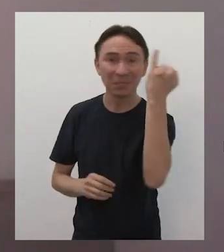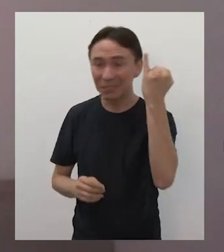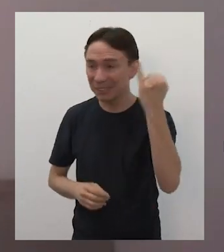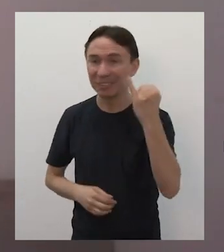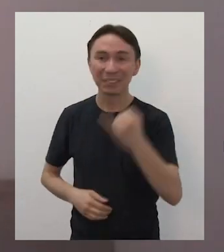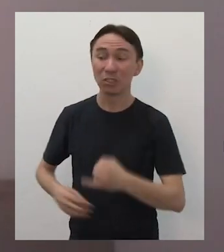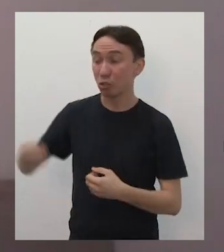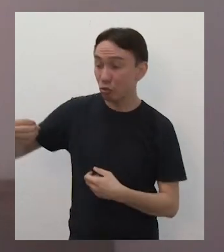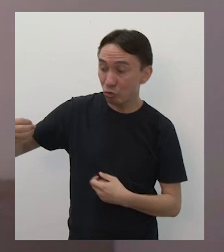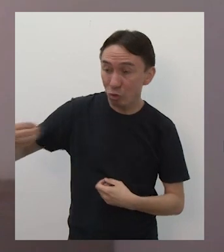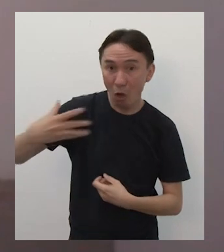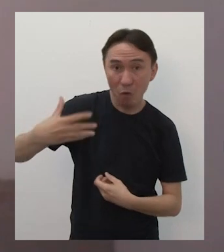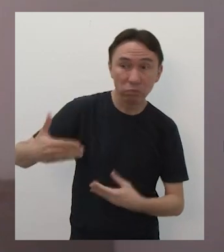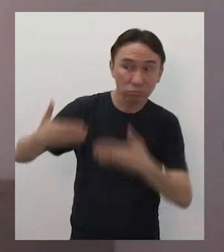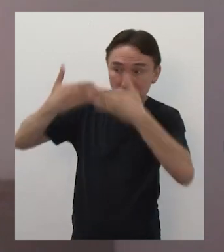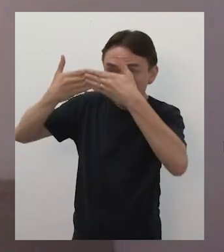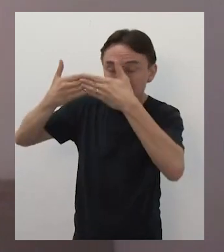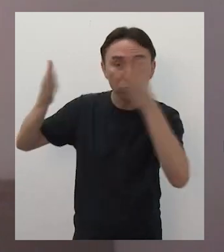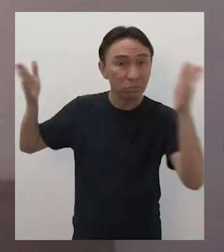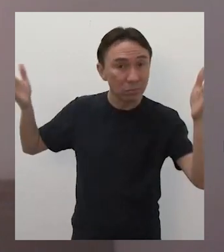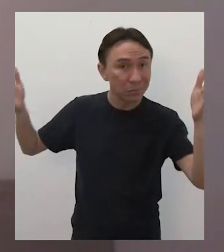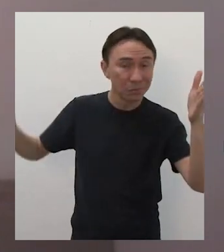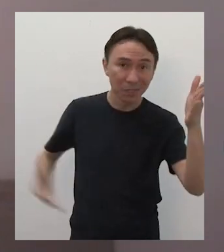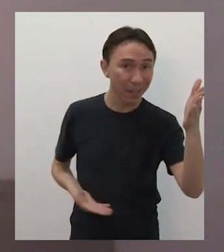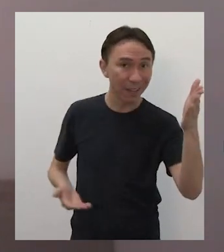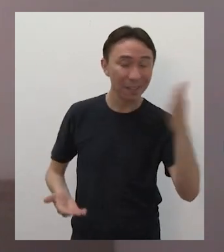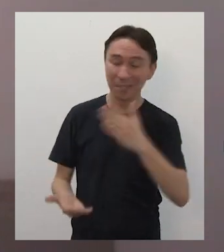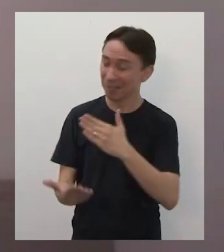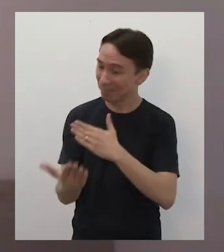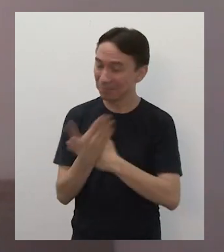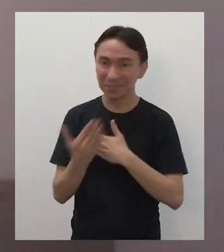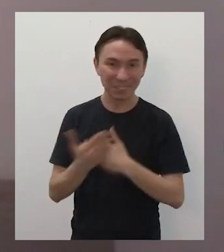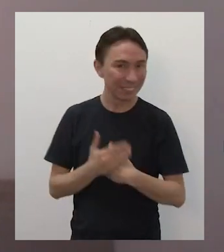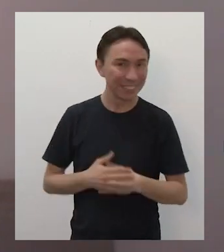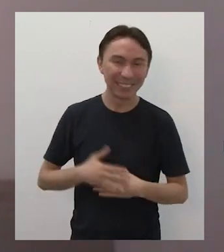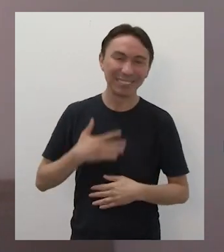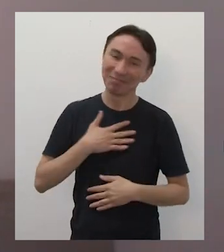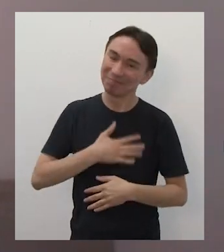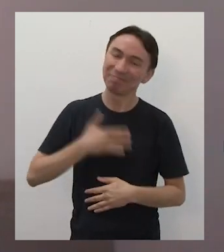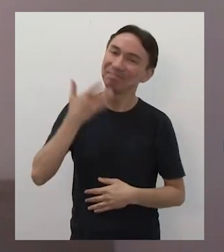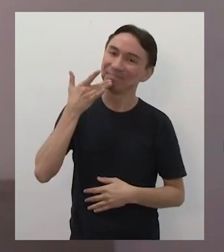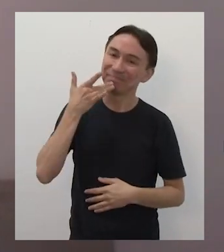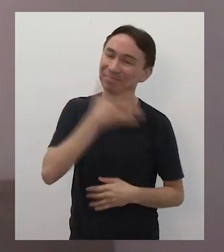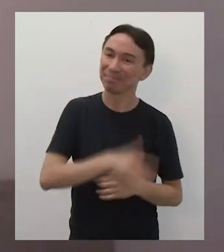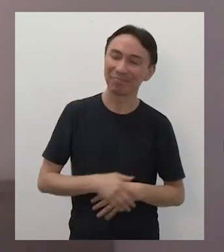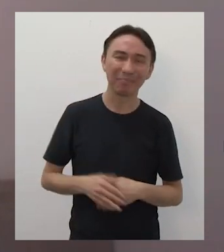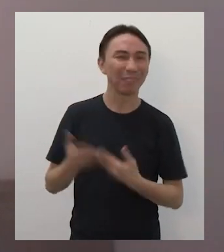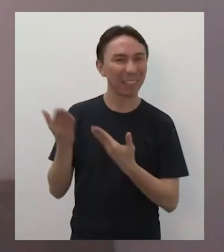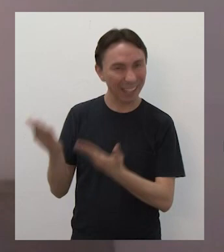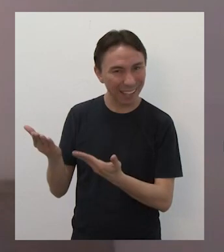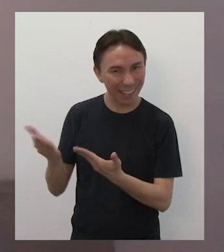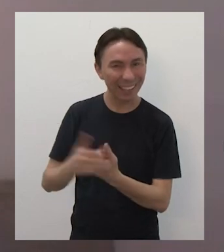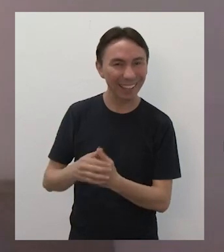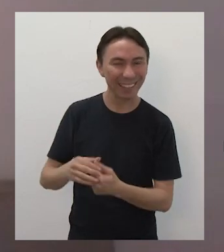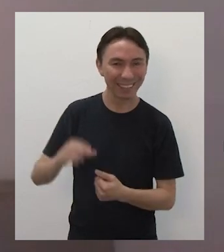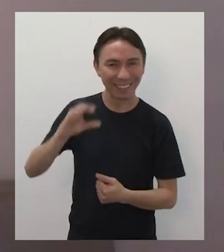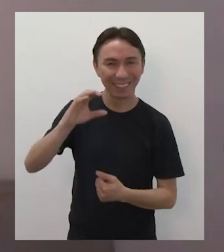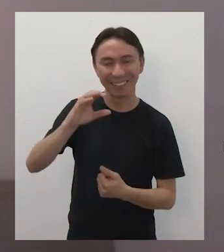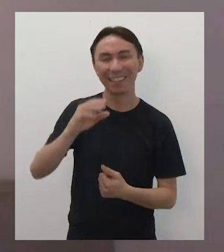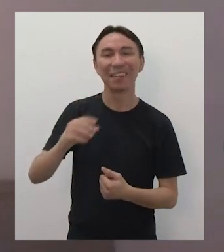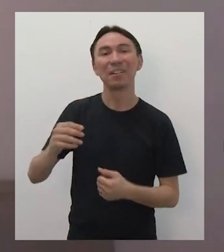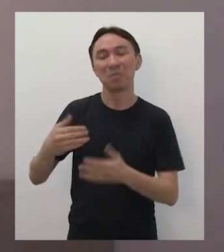desafio gostoso de viver. E aí, a Claudineia começou falando de poesia, que ela gosta muito